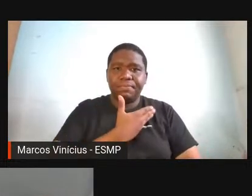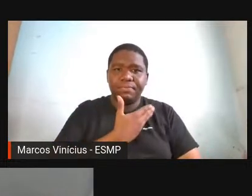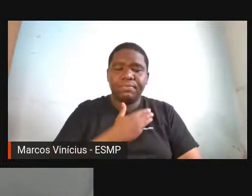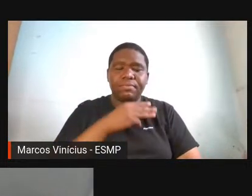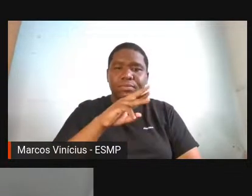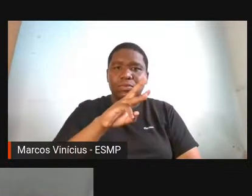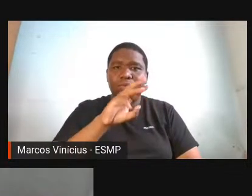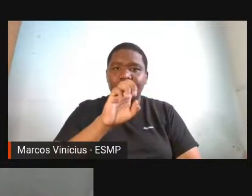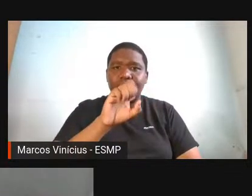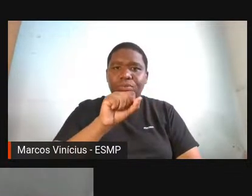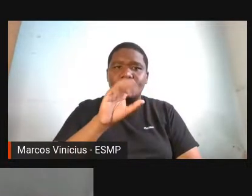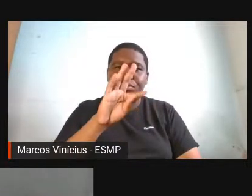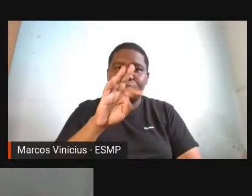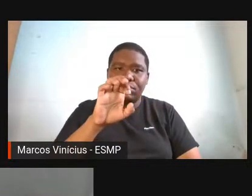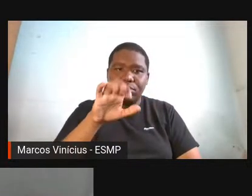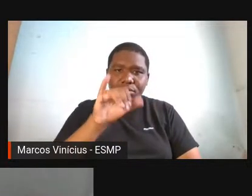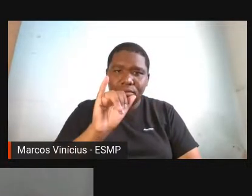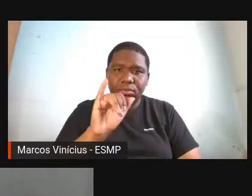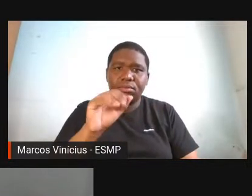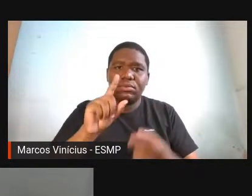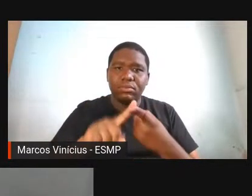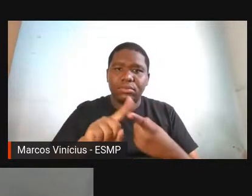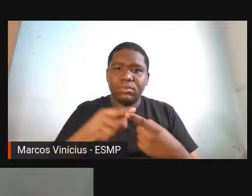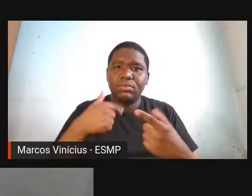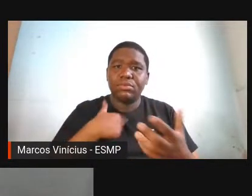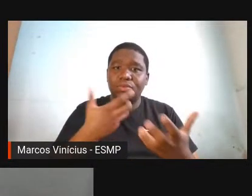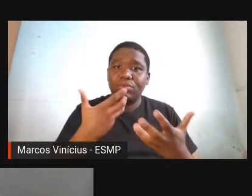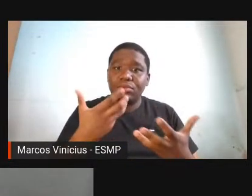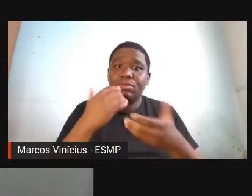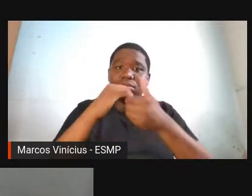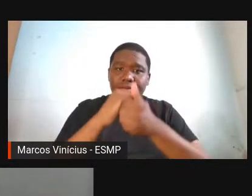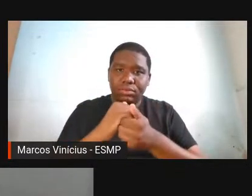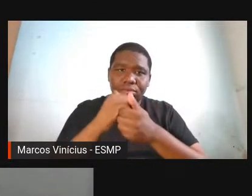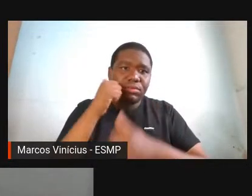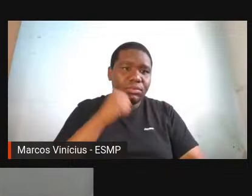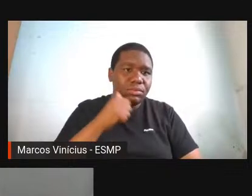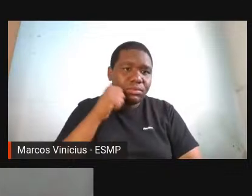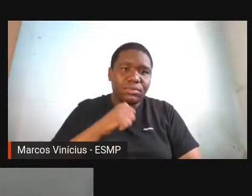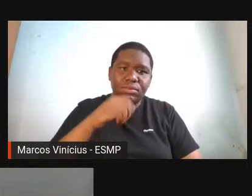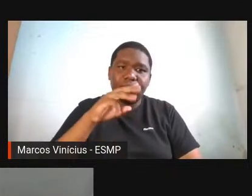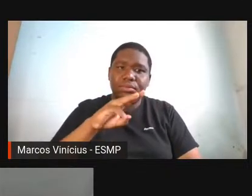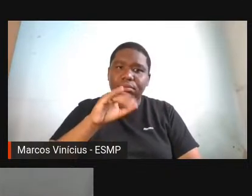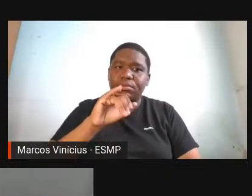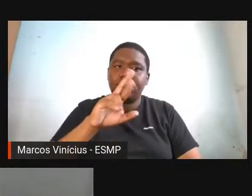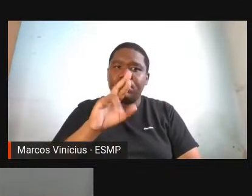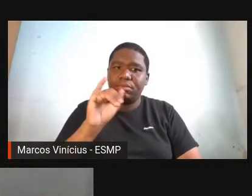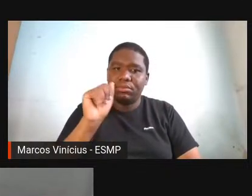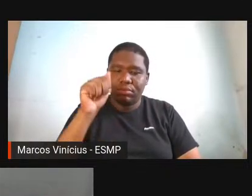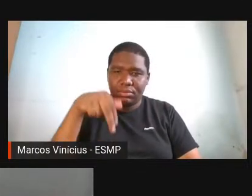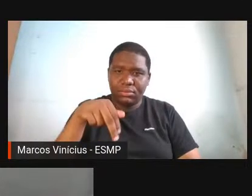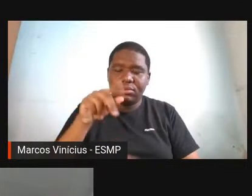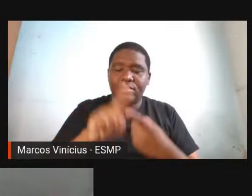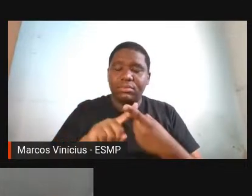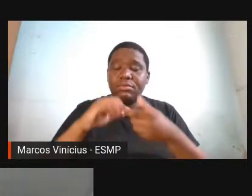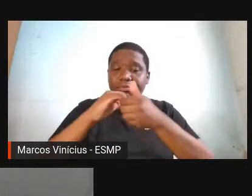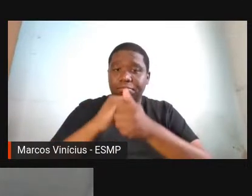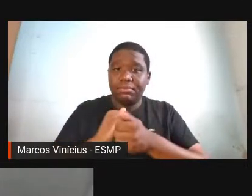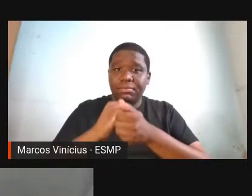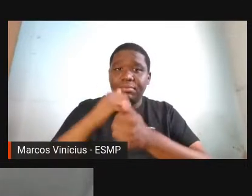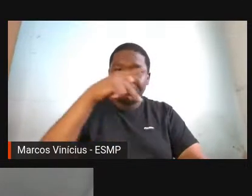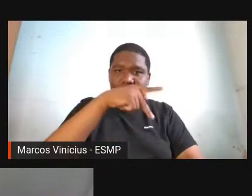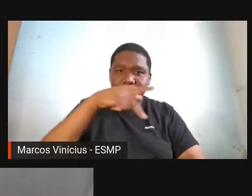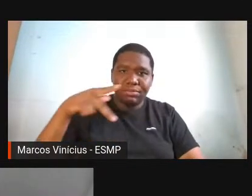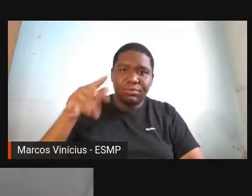Conde, cumprimentar nosso colega também doutora Miriam Balestro, cumprimentar o professor Flávio